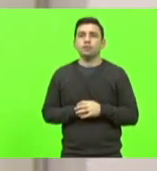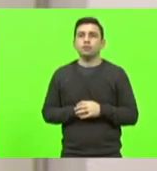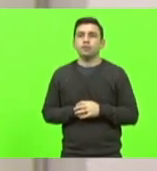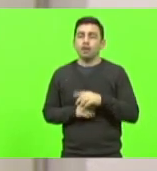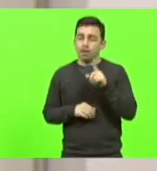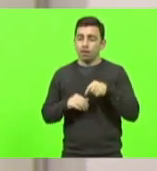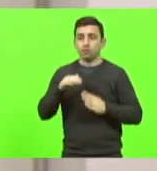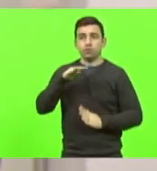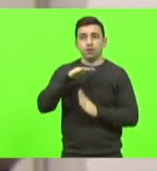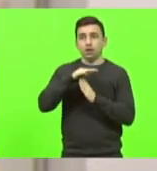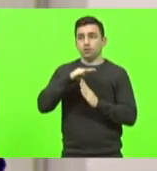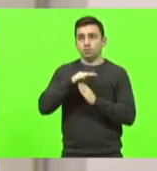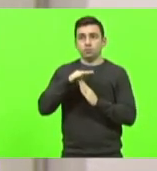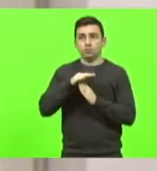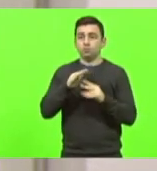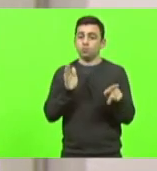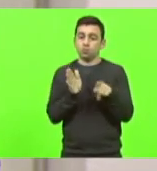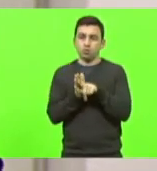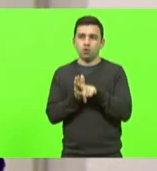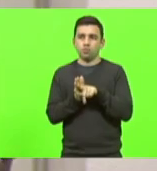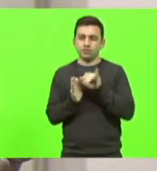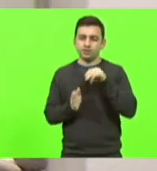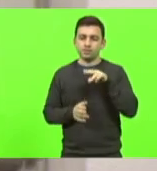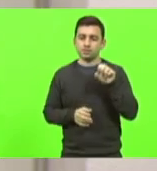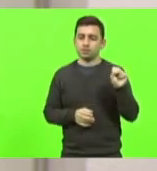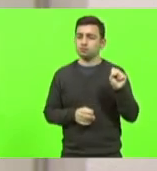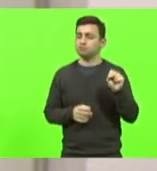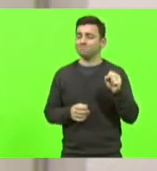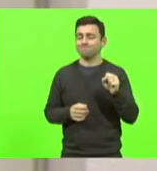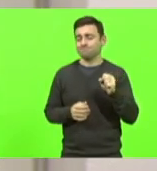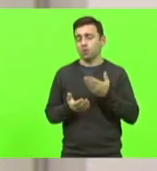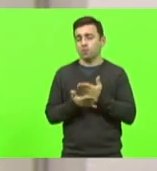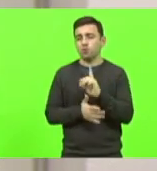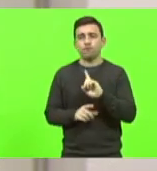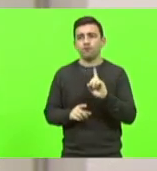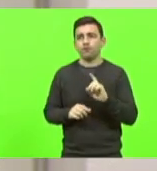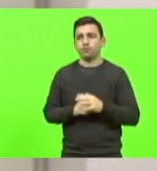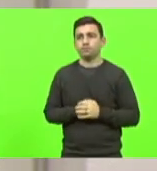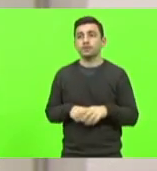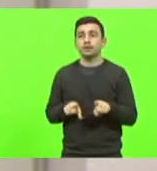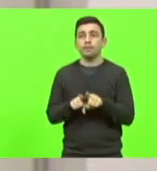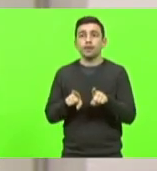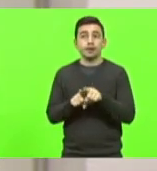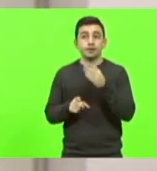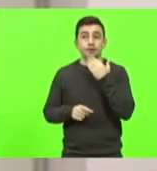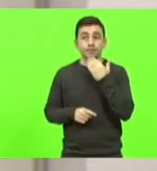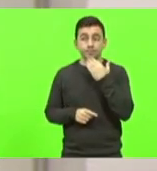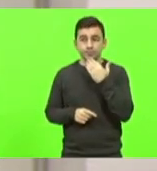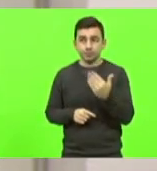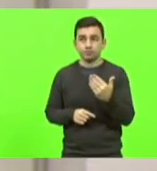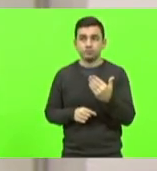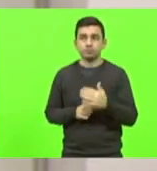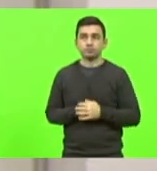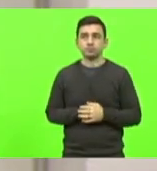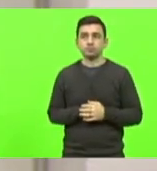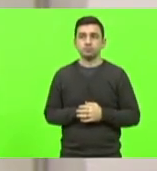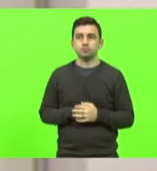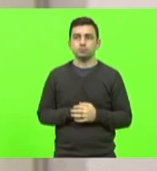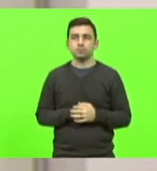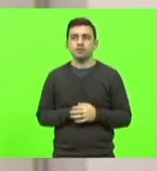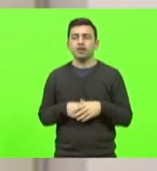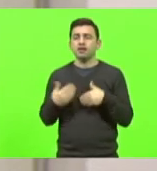INSS infelizmente não foi aprovada quanto ao requerimento em questão ele ver é